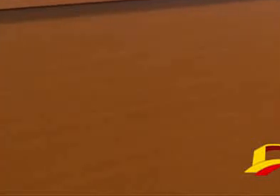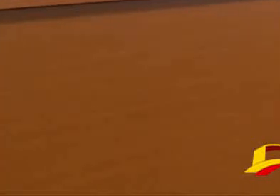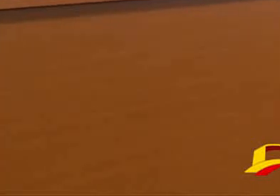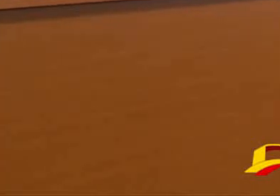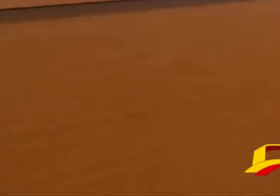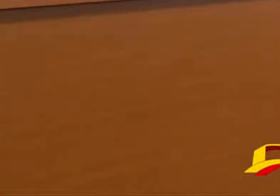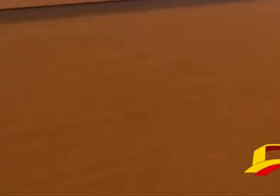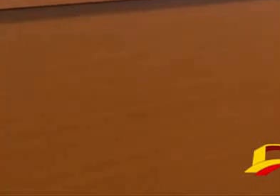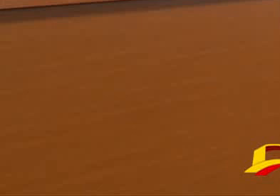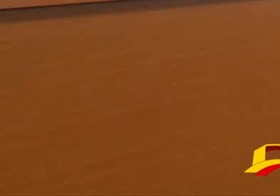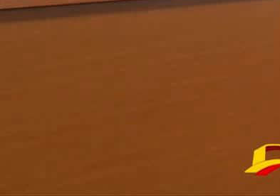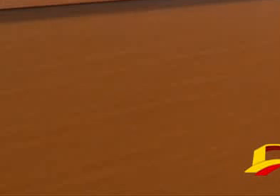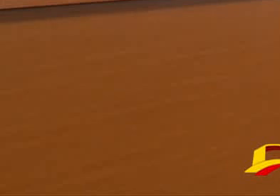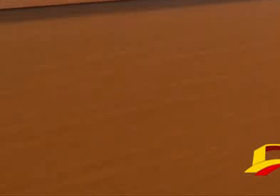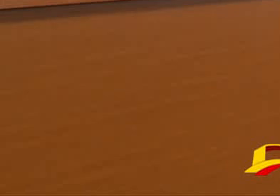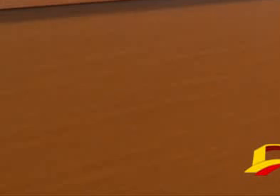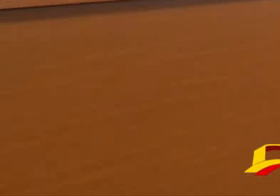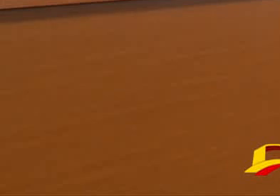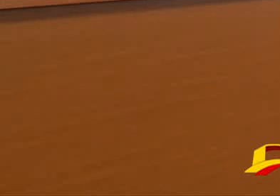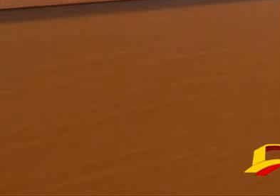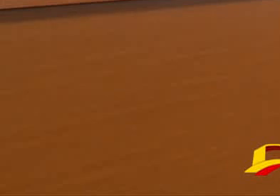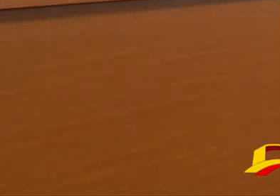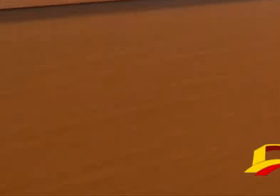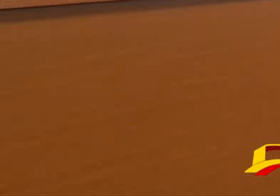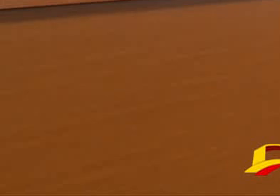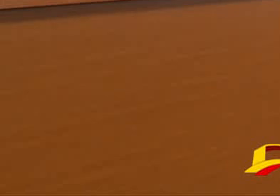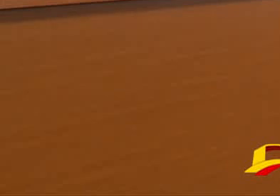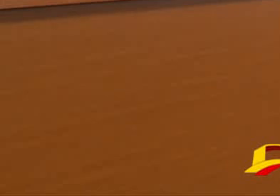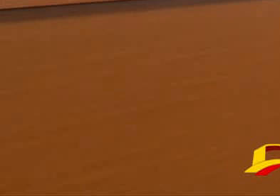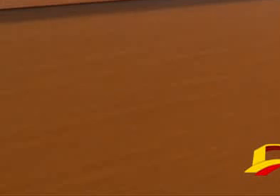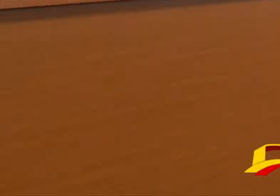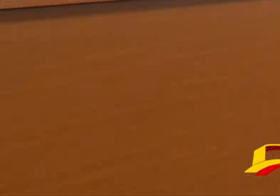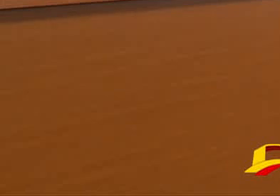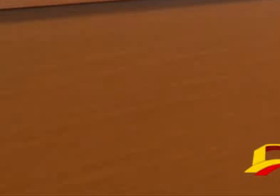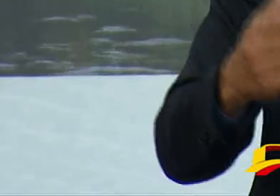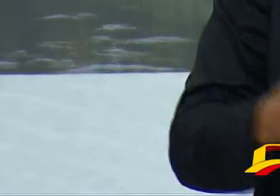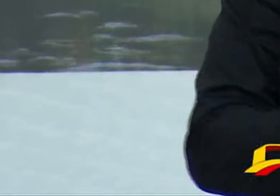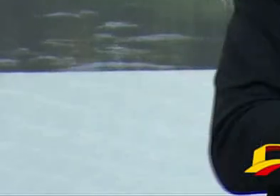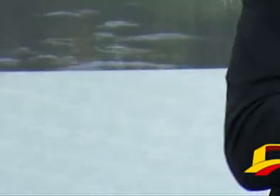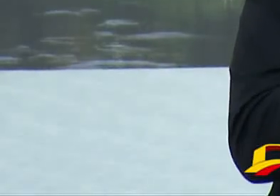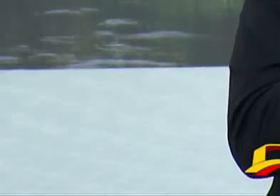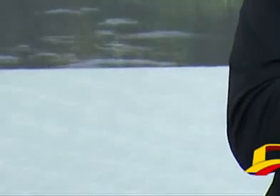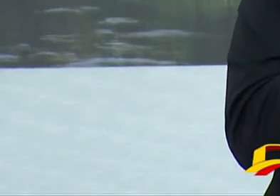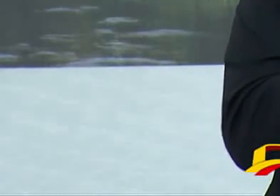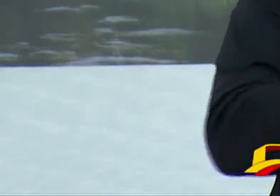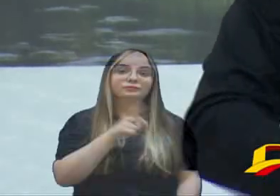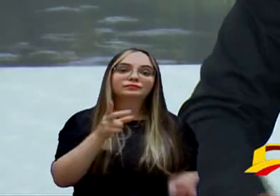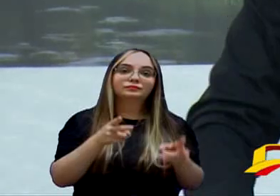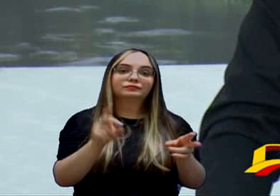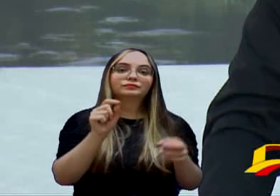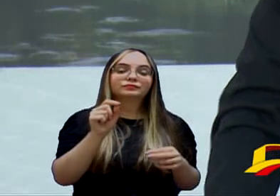dos colegas É muito importante que nós saibamos que aqui ainda existem